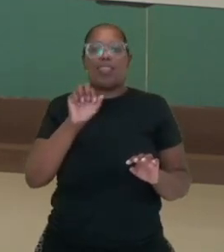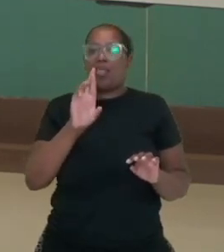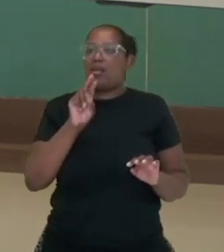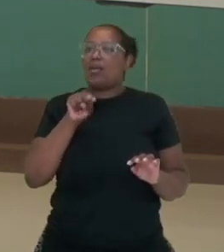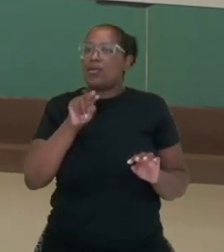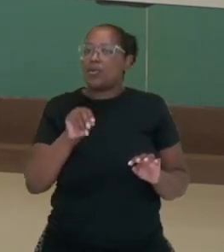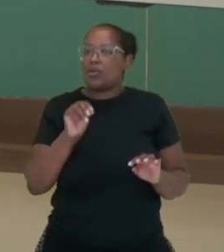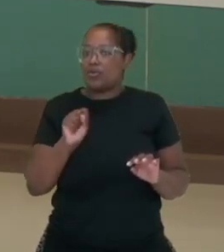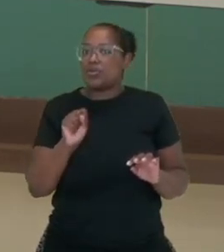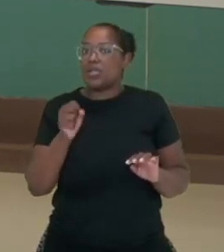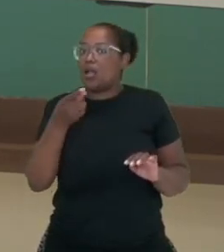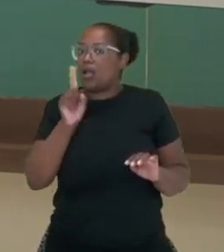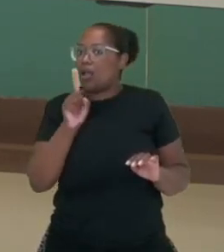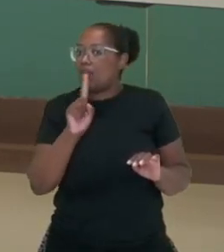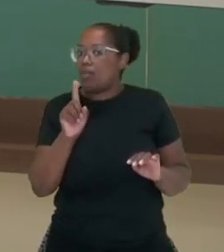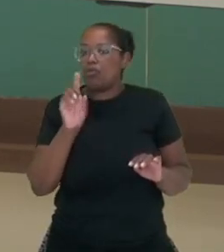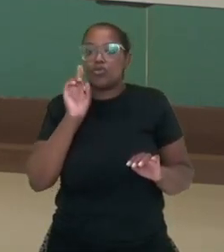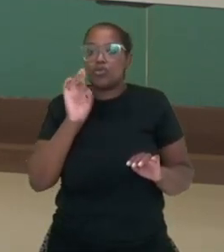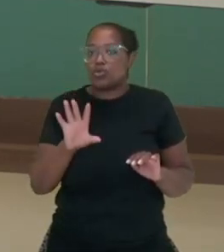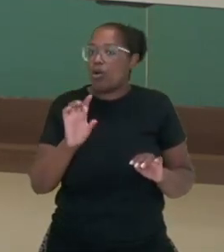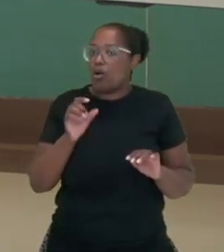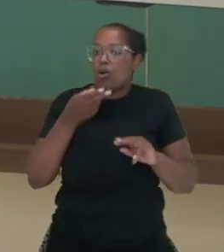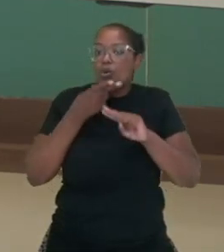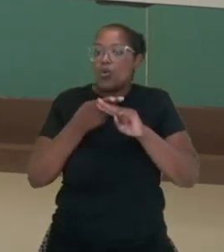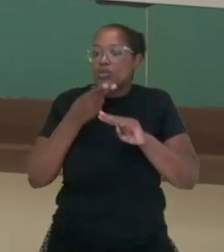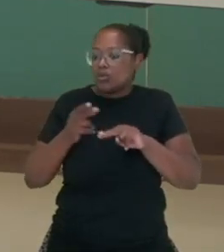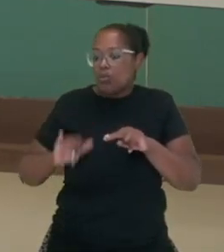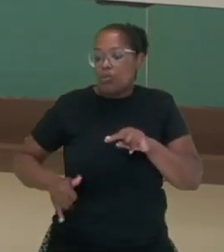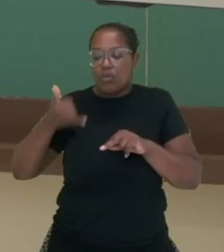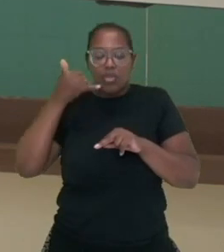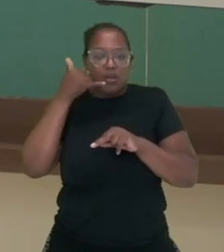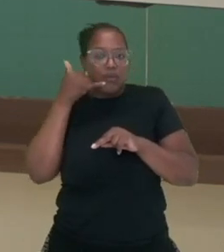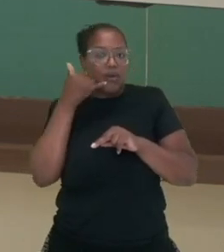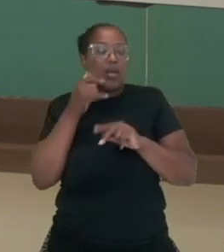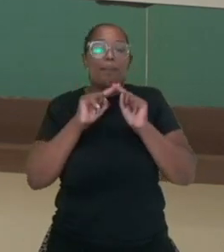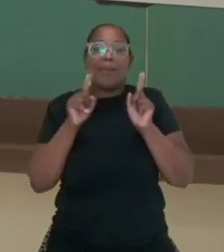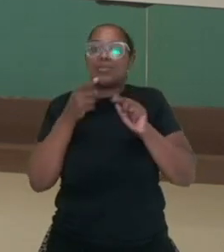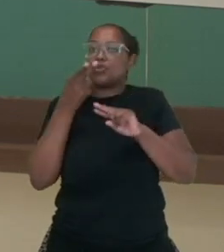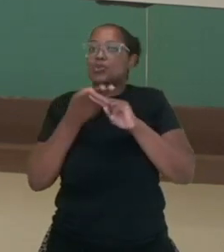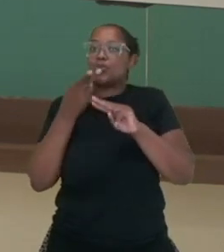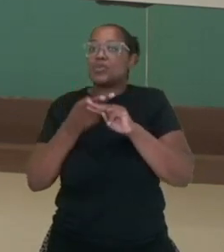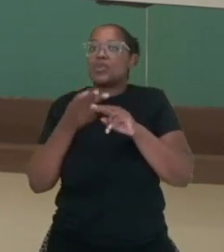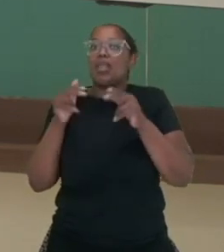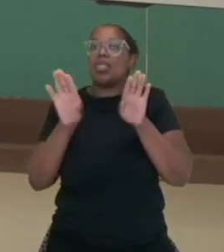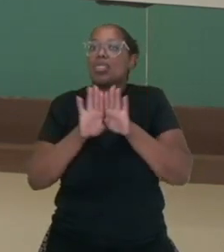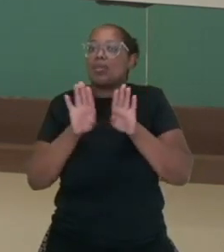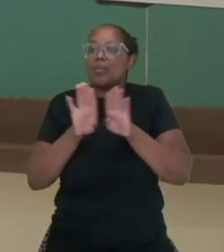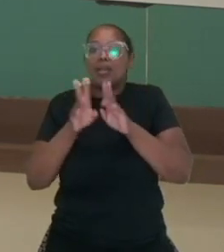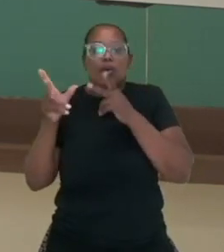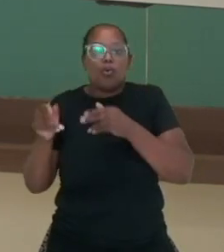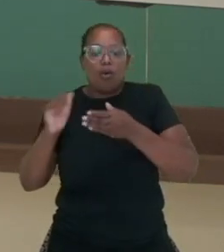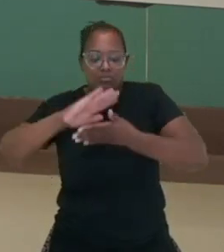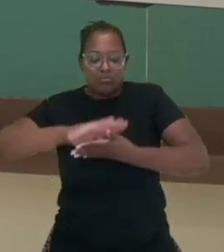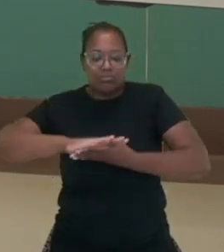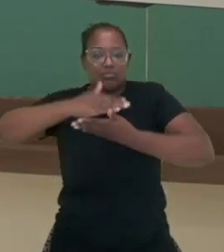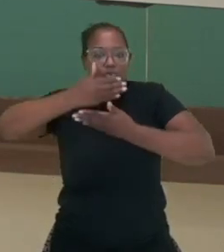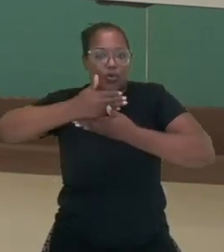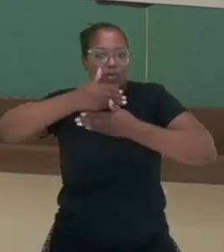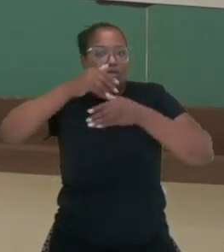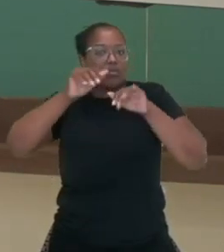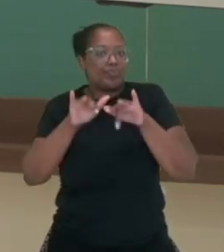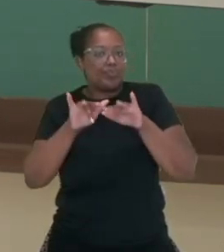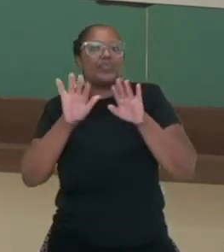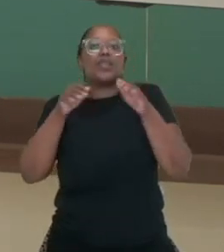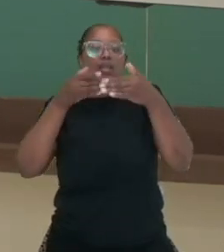modernos, que não funcionam só como telefones, mas que também funcionam como verdadeiros computadores, inclusive acessando